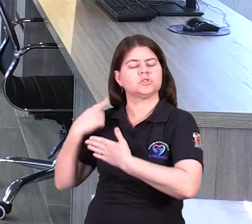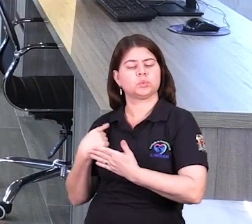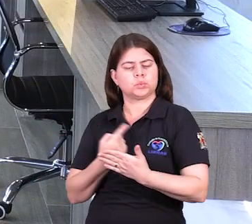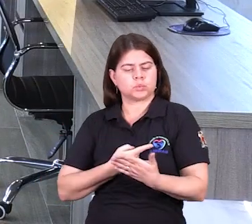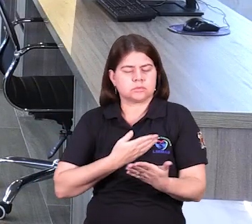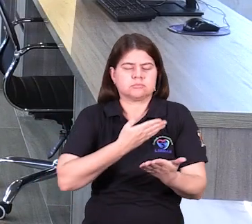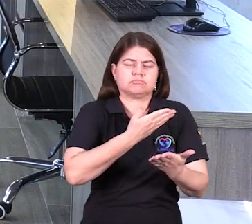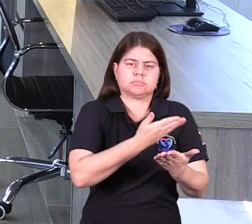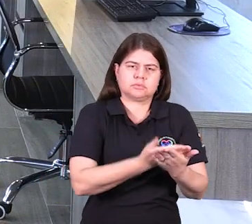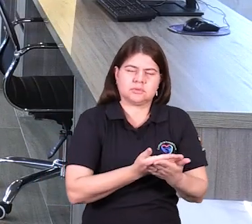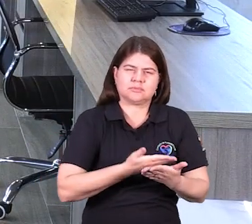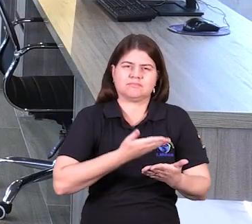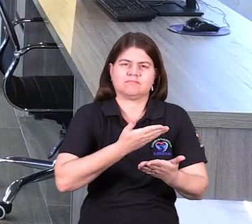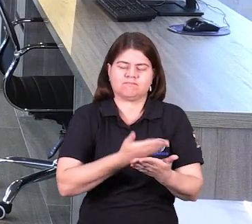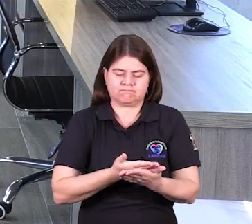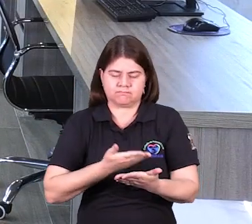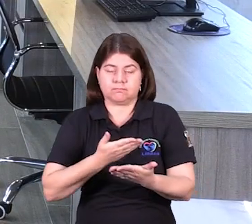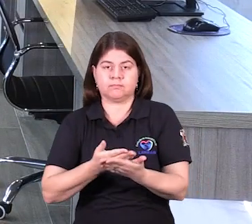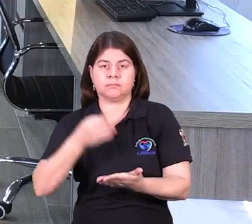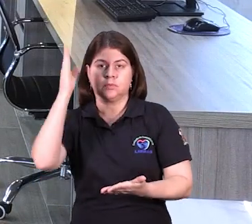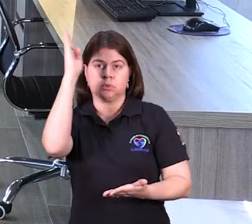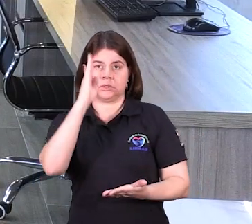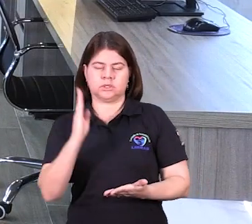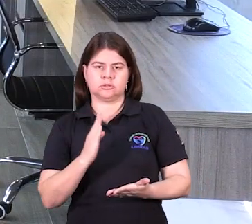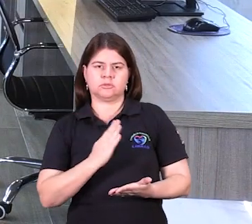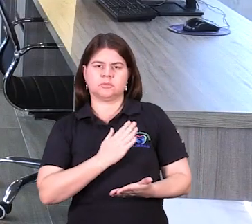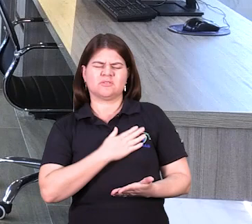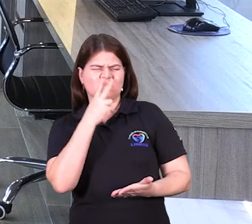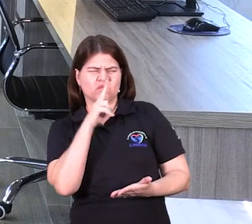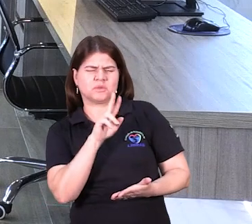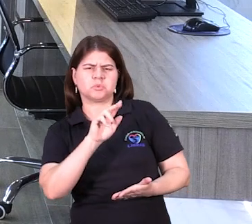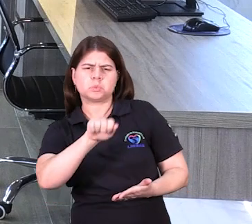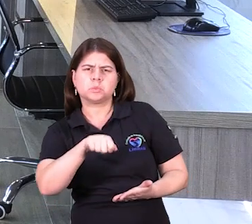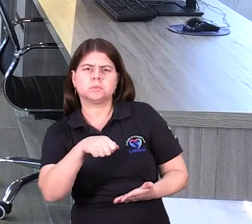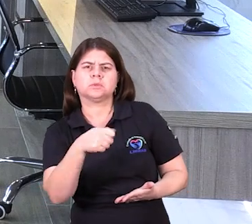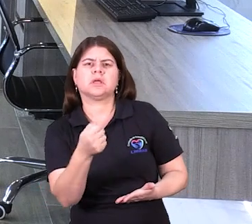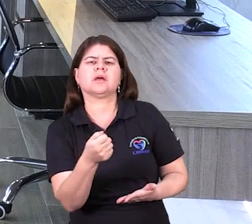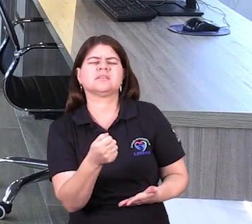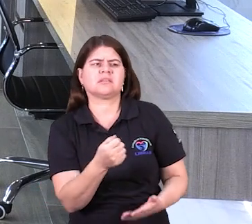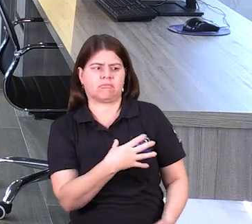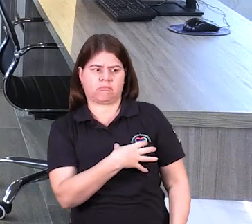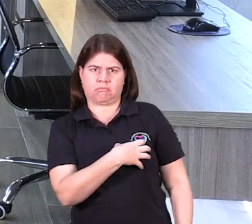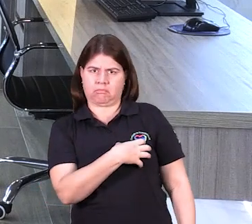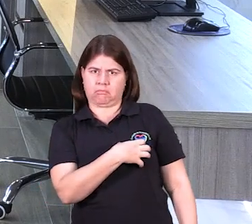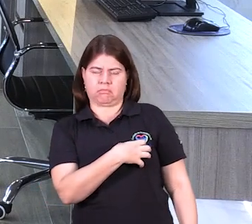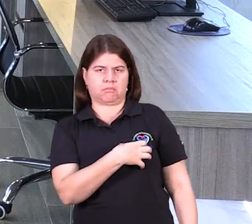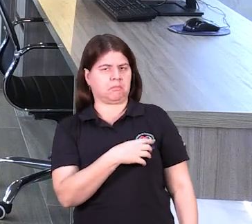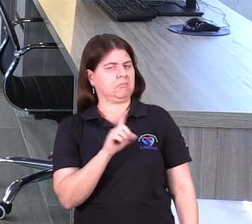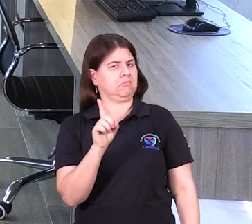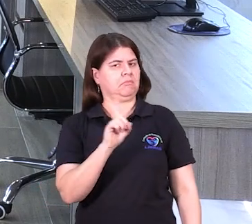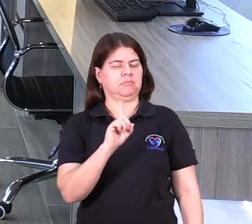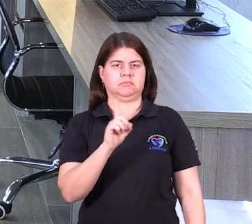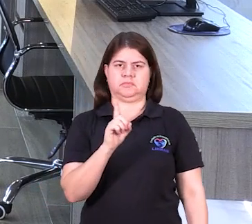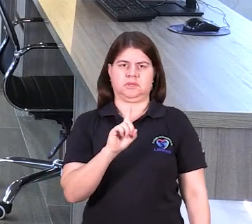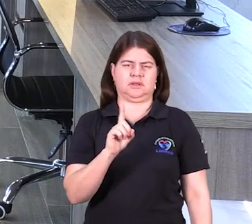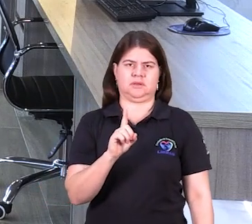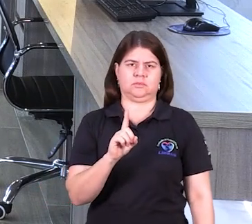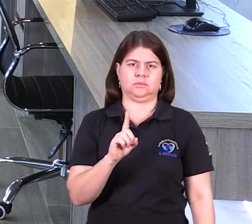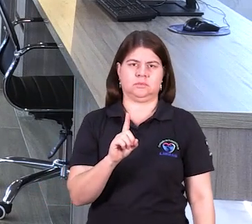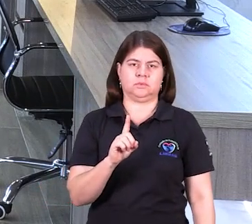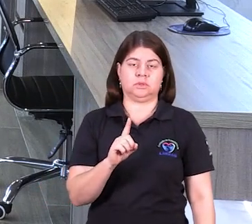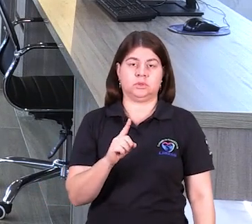começou a estudar bastante o hino e viu sinais de que às vezes a pessoa fazia até seio mesmo,